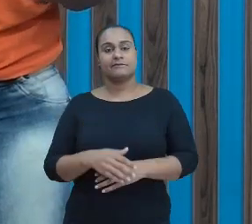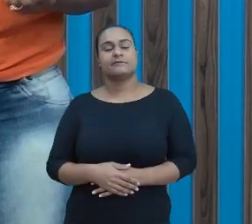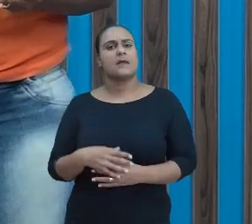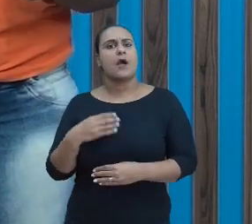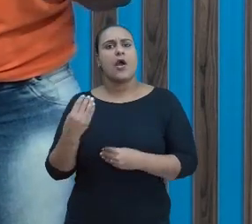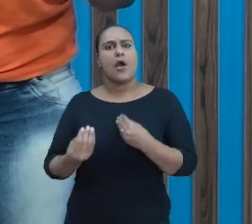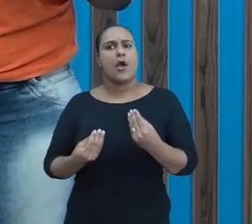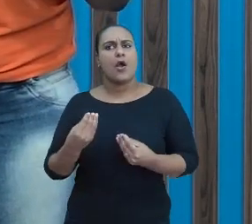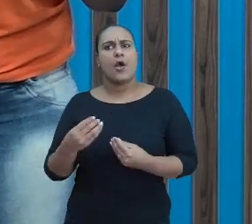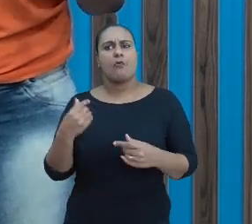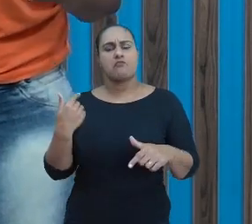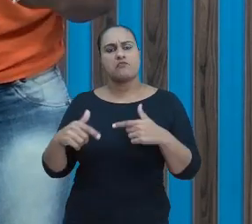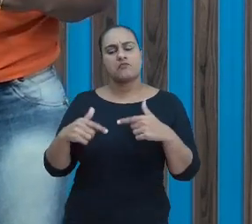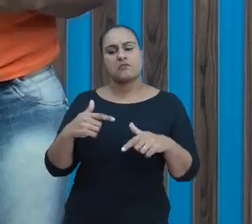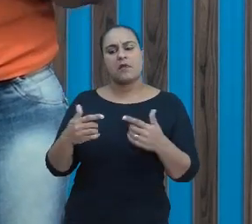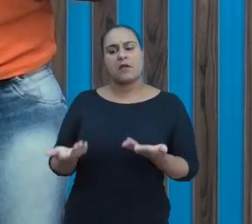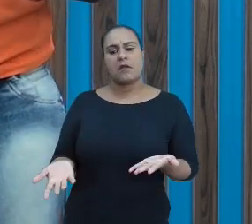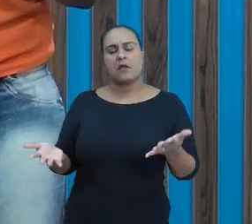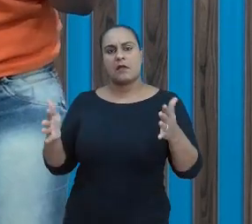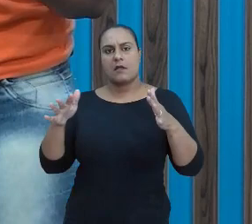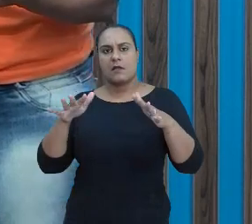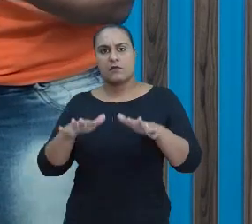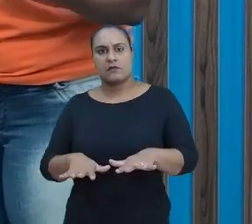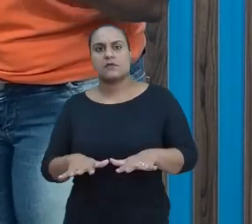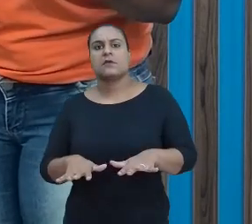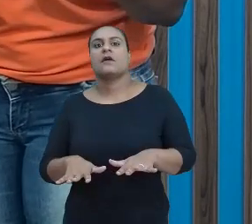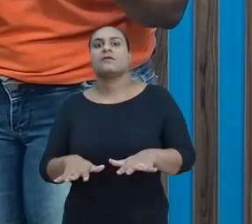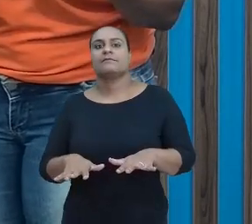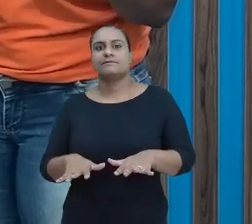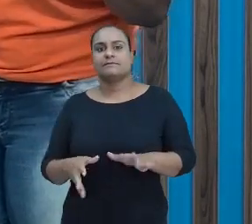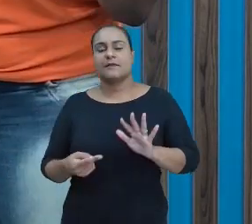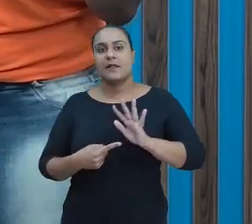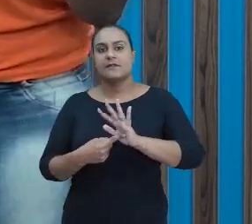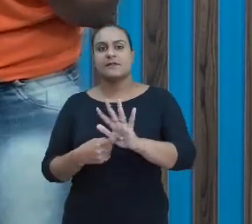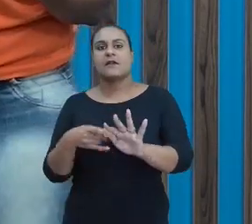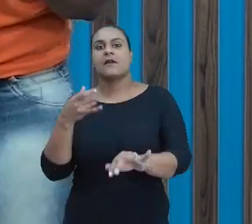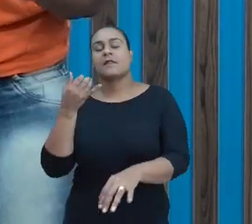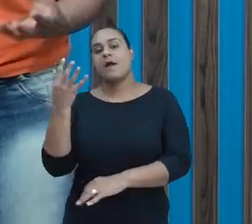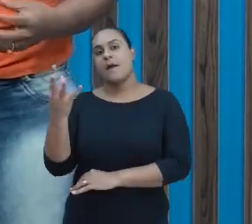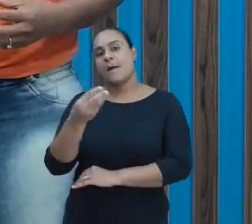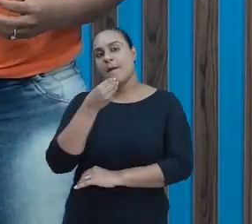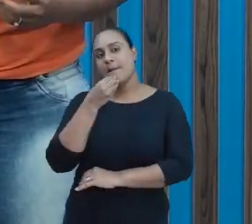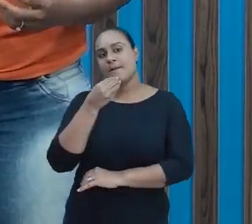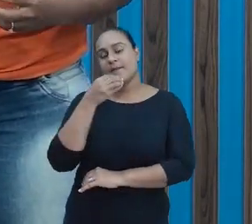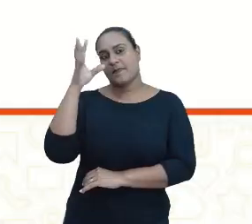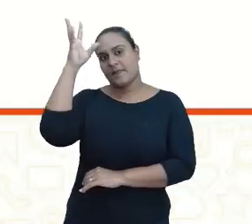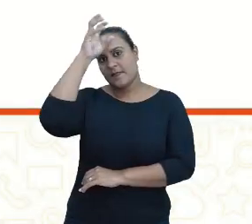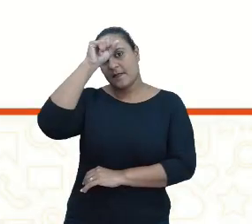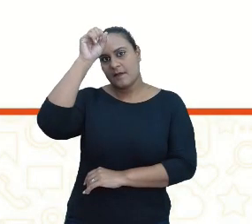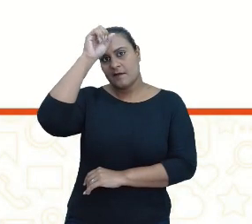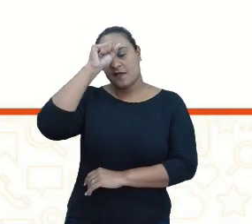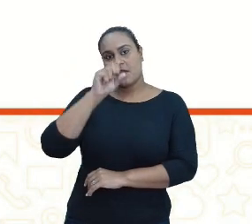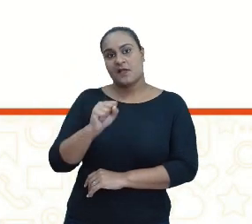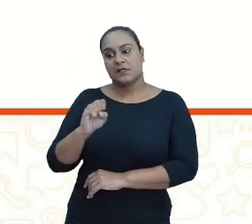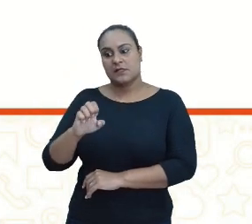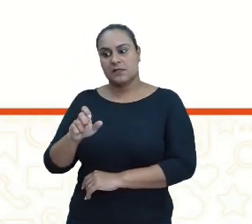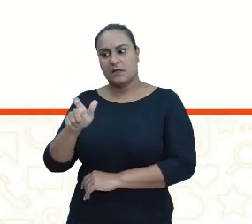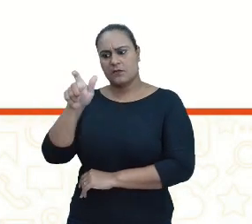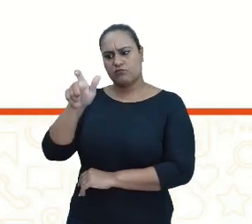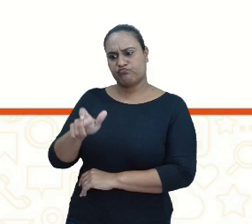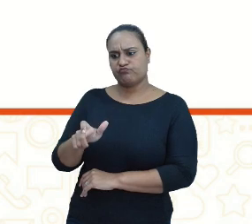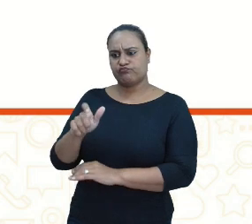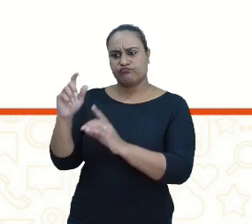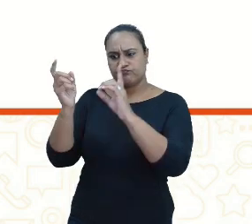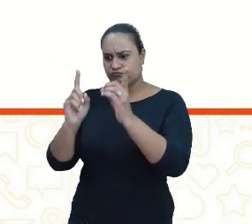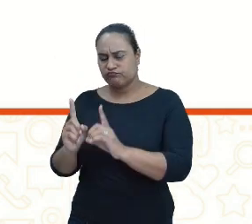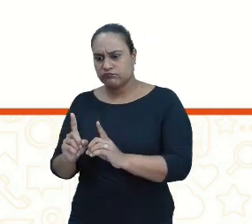trabalhar com a inclusão, colocando essas oportunidades de aprendizagem, que se ele não aprende de um jeito,